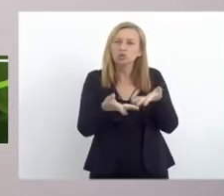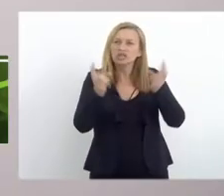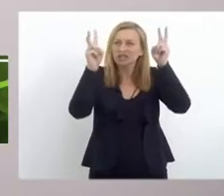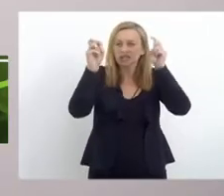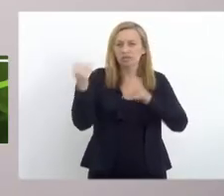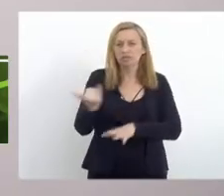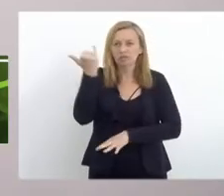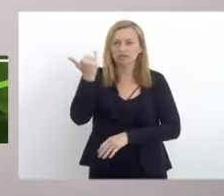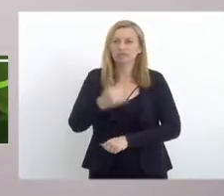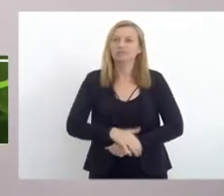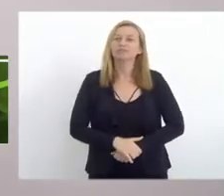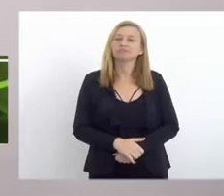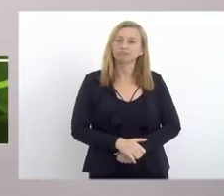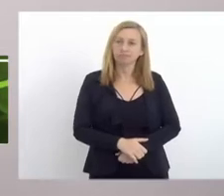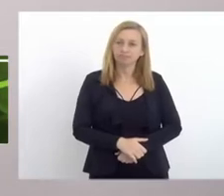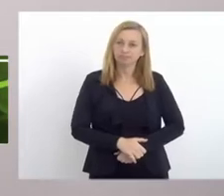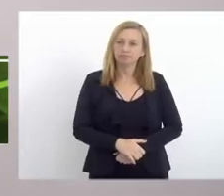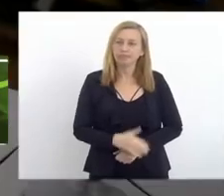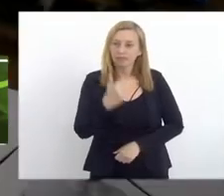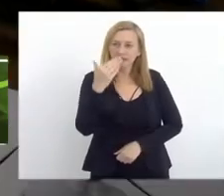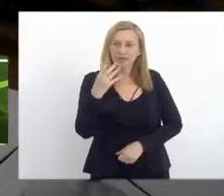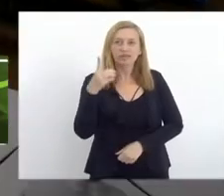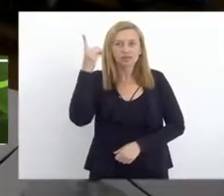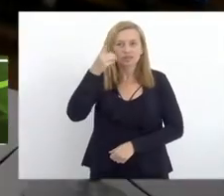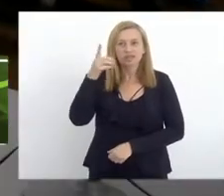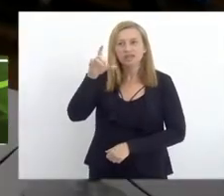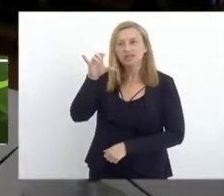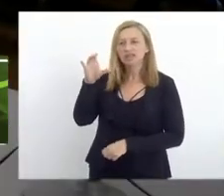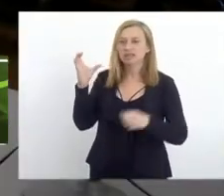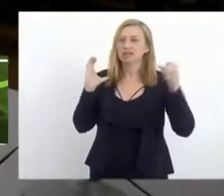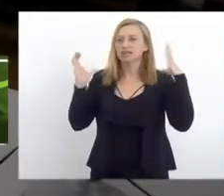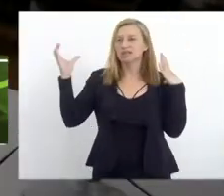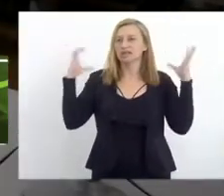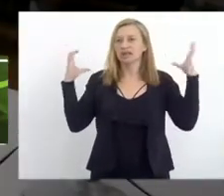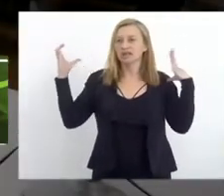tão importante. Deputada Célia Jordão.